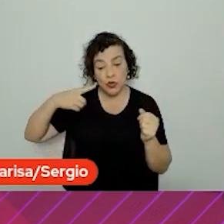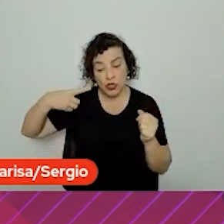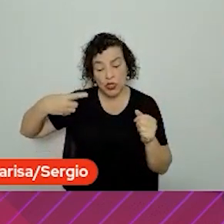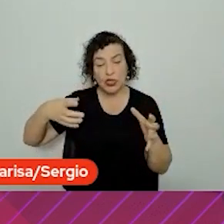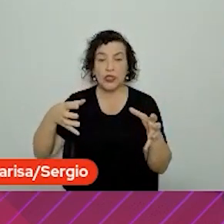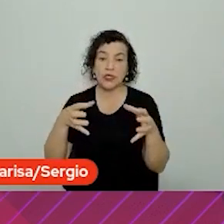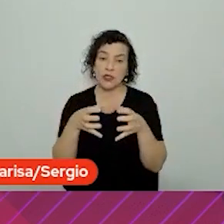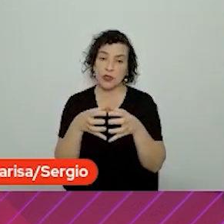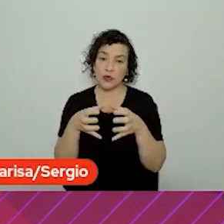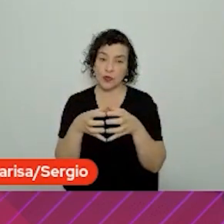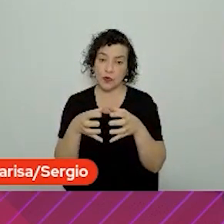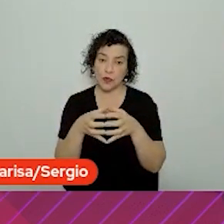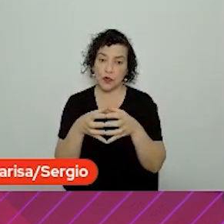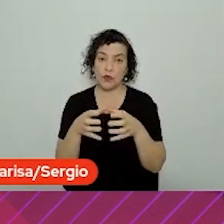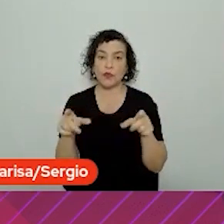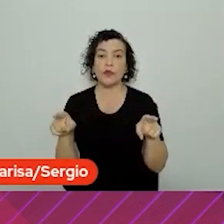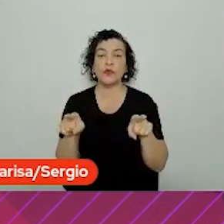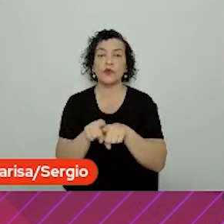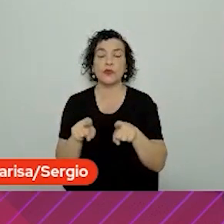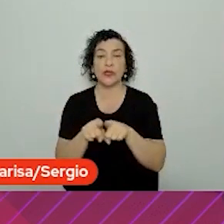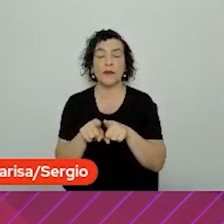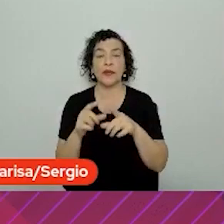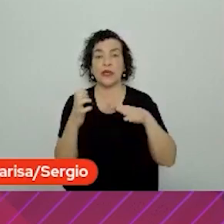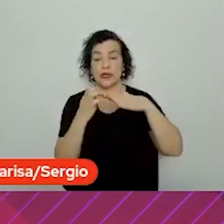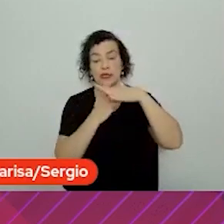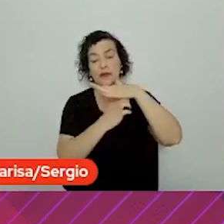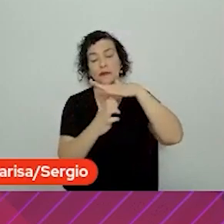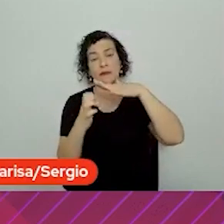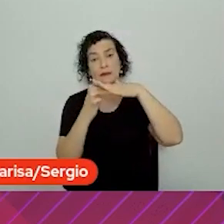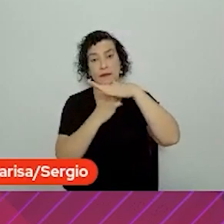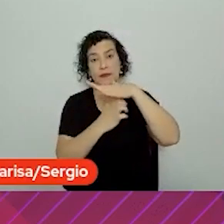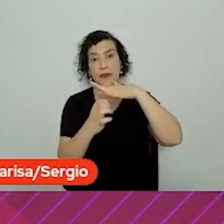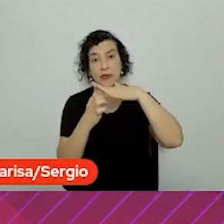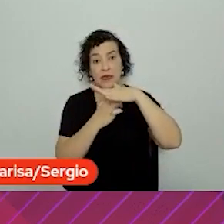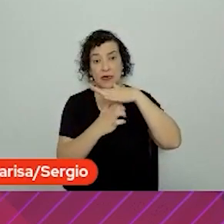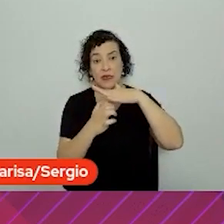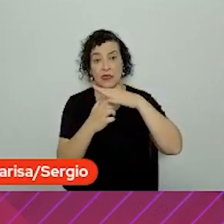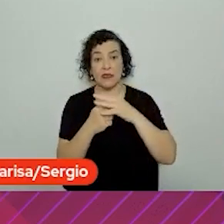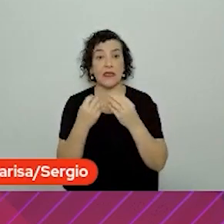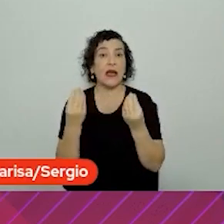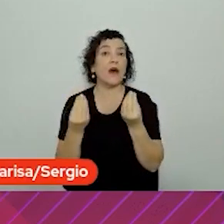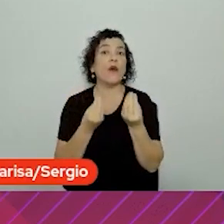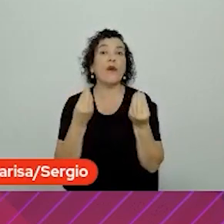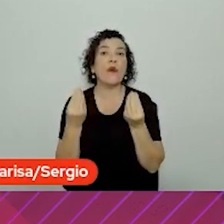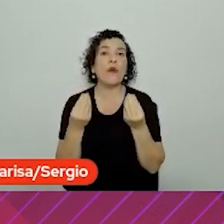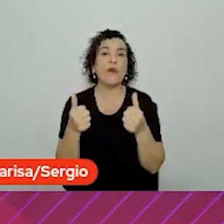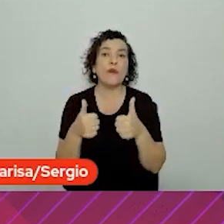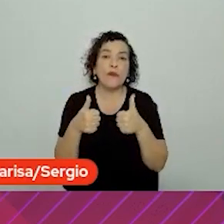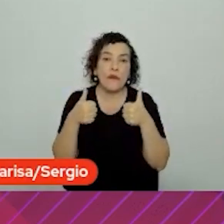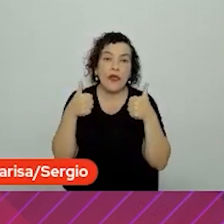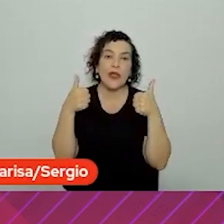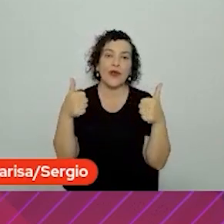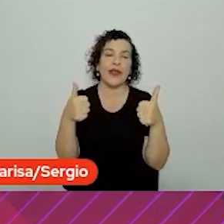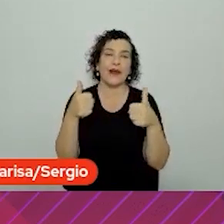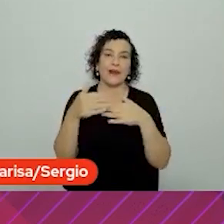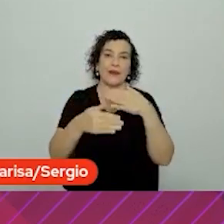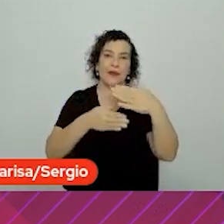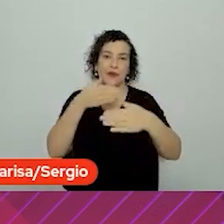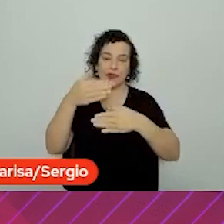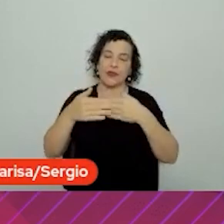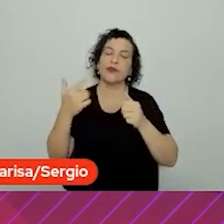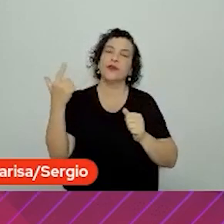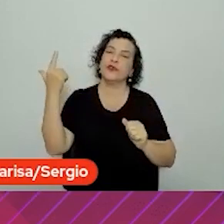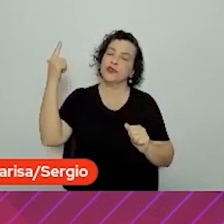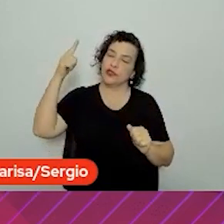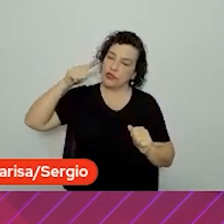dia daquela empresa, para eu saber como que eu vou melhorar aquele processo. Então, de novo,